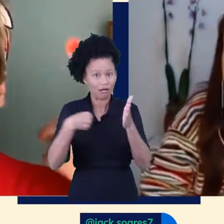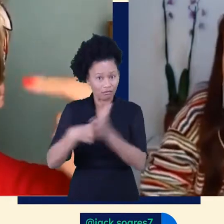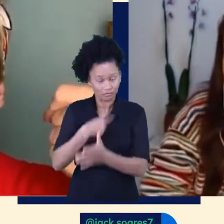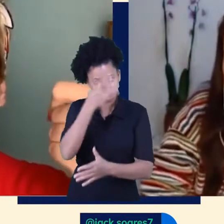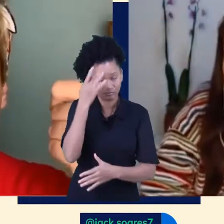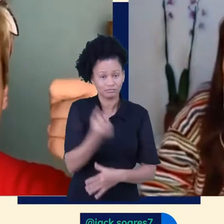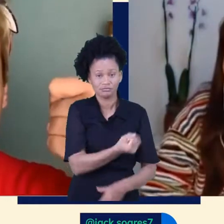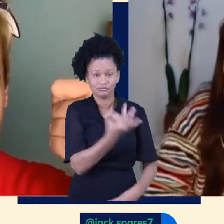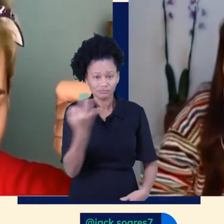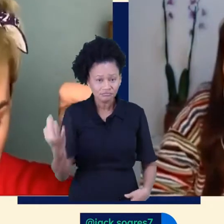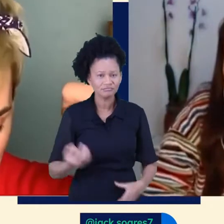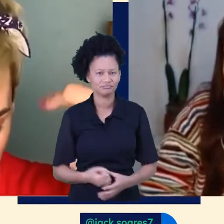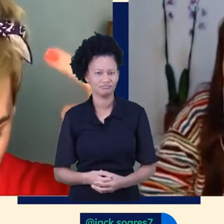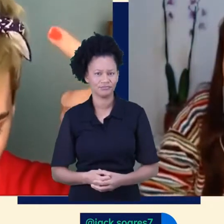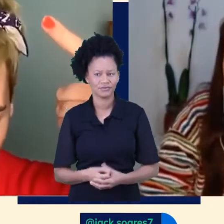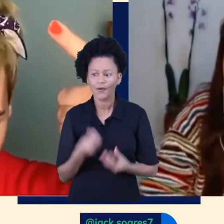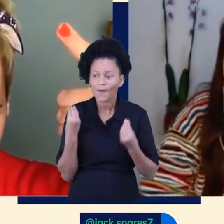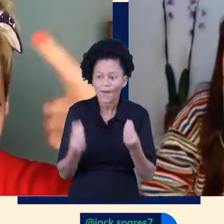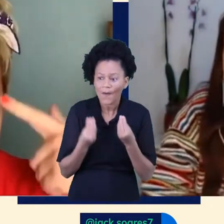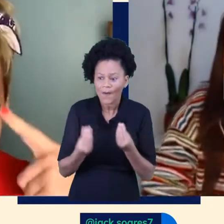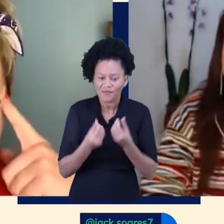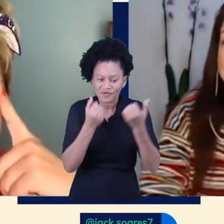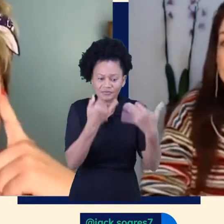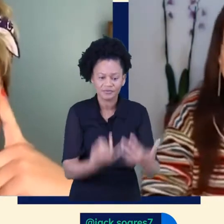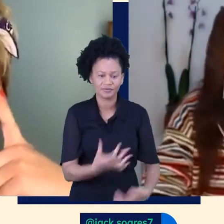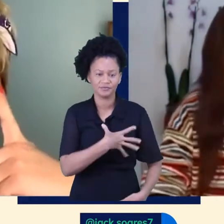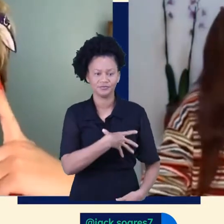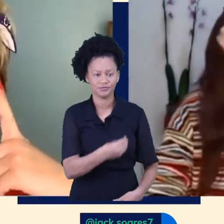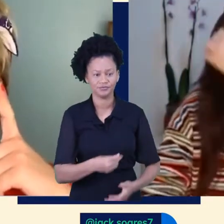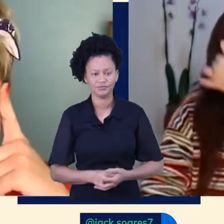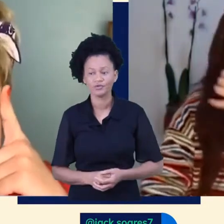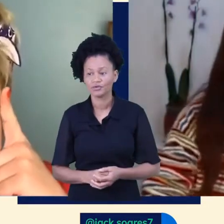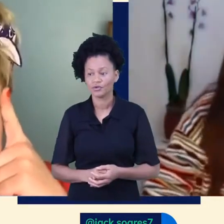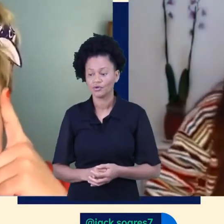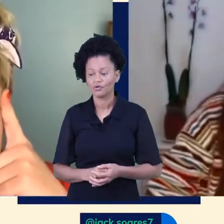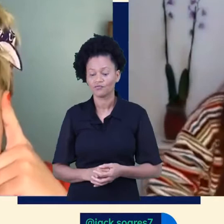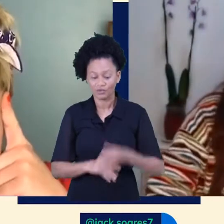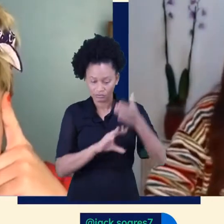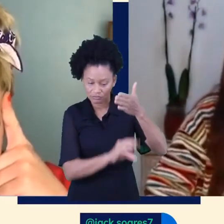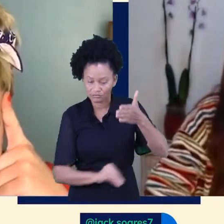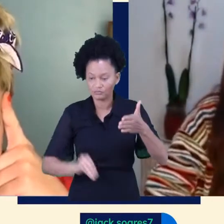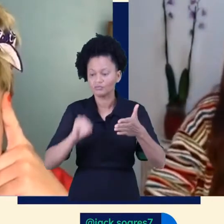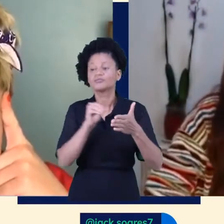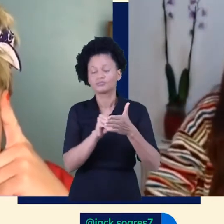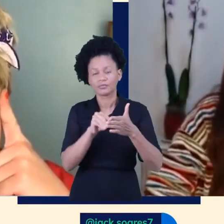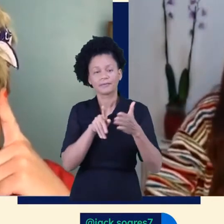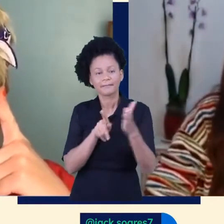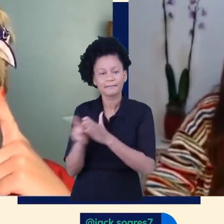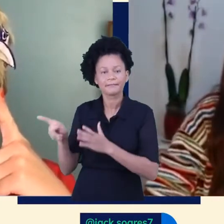para os filhos? Então, vou até adiantar aqui. Chegou uma pergunta por e-mail. Como eu explico...